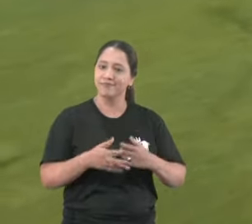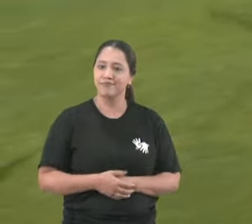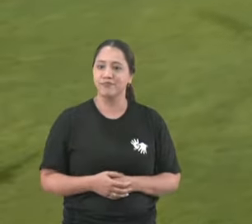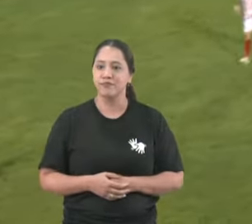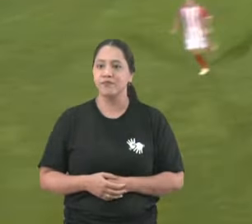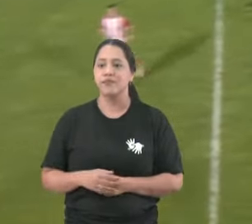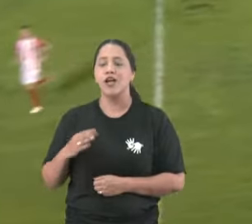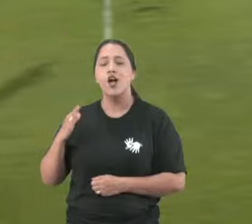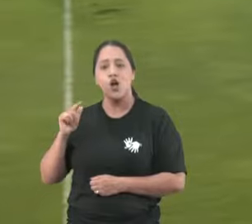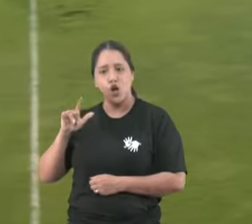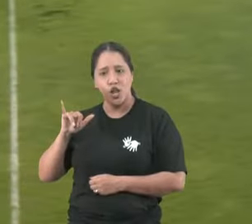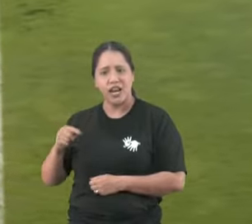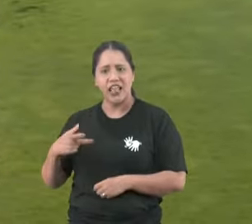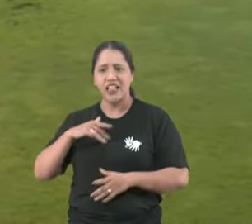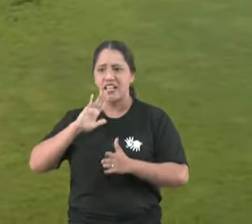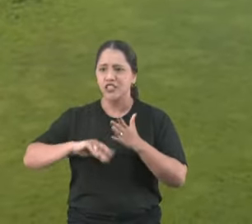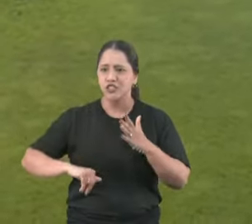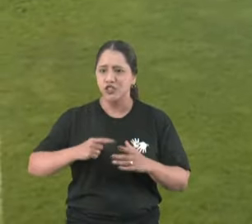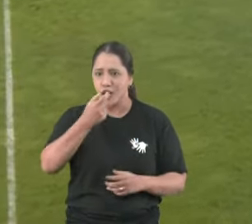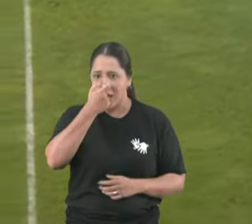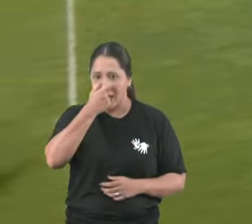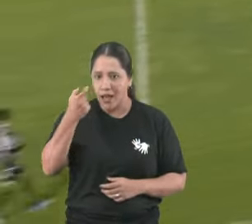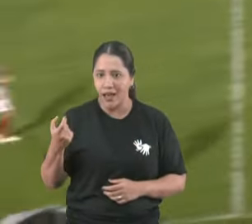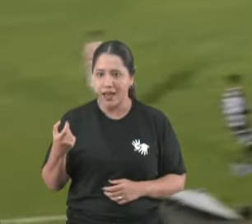Ó, oh, Colina tirou o adesivo ali da venta.